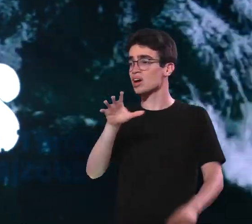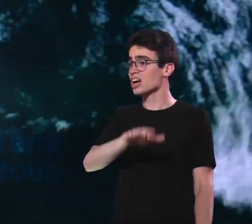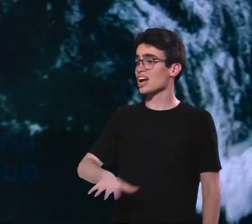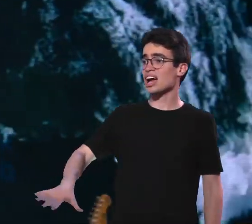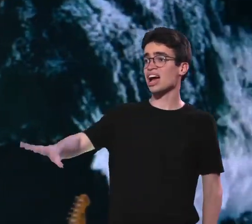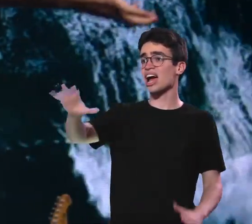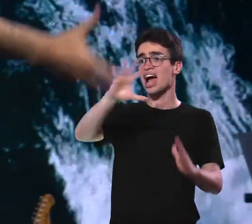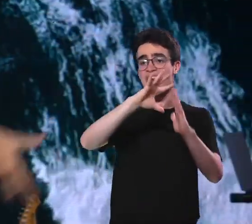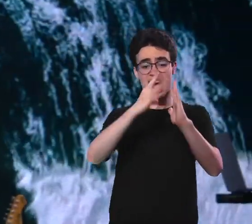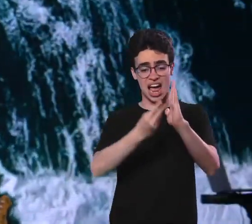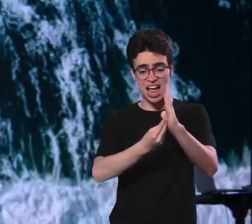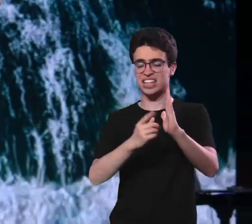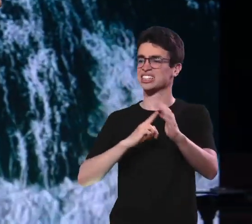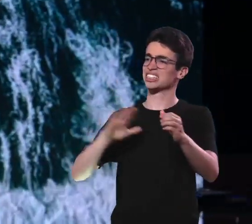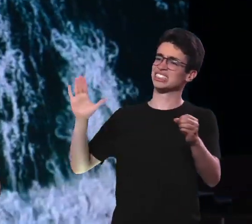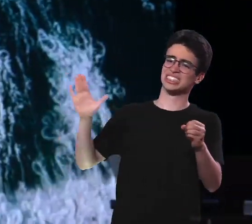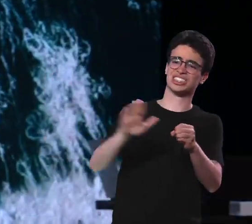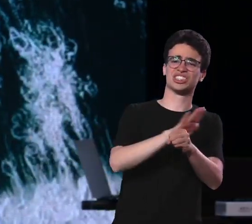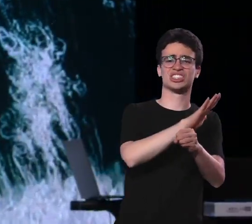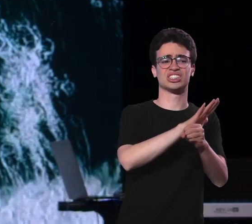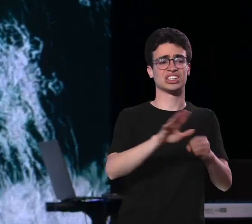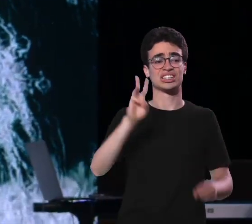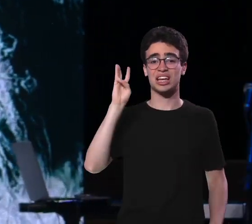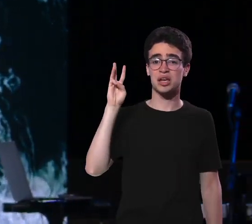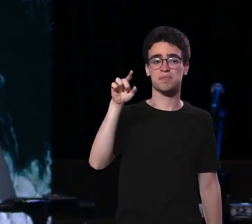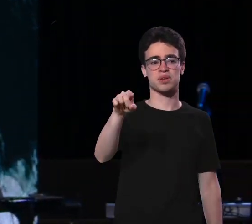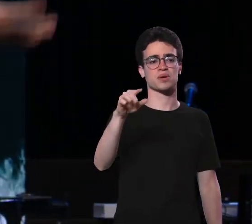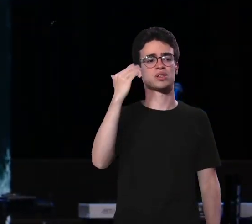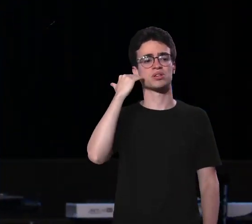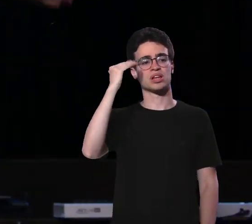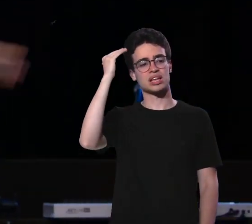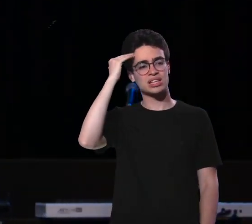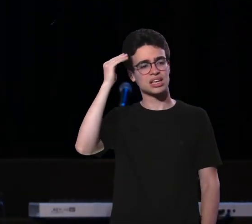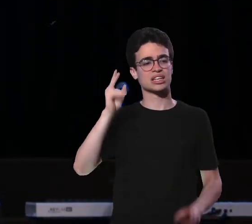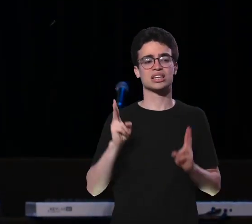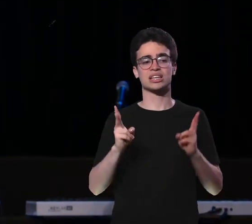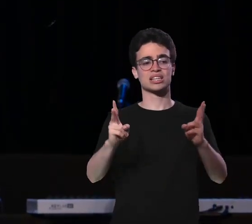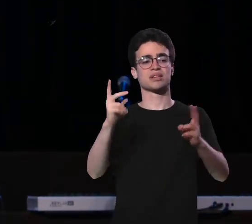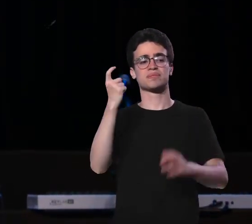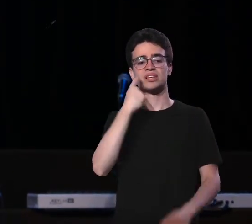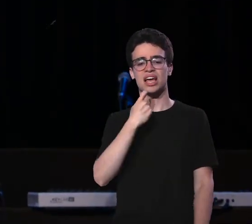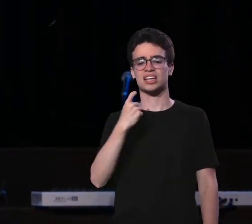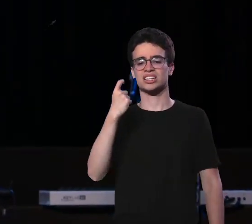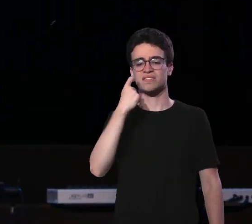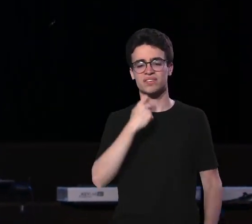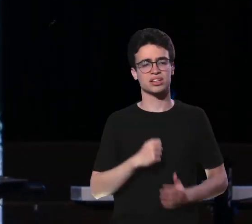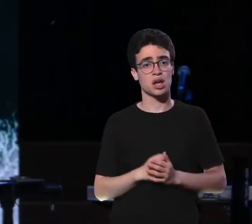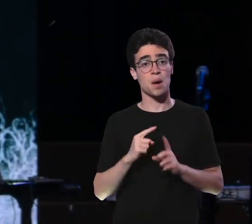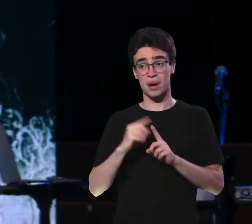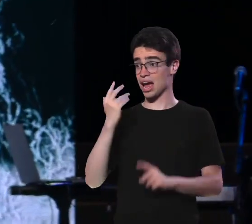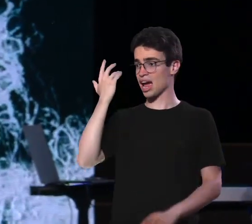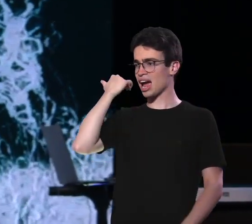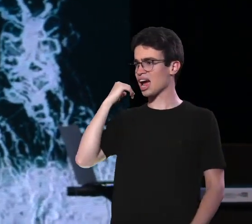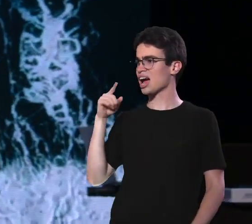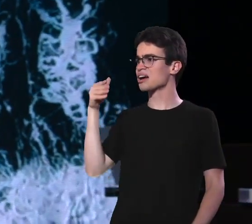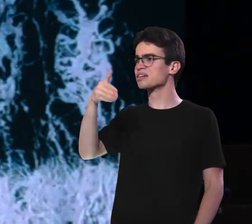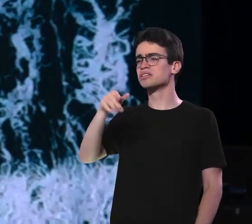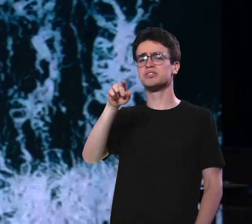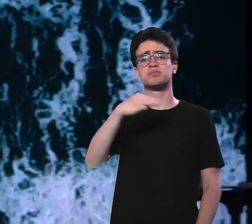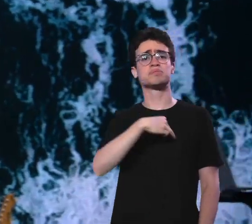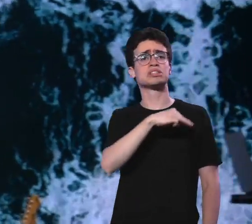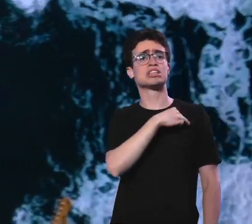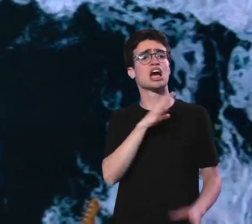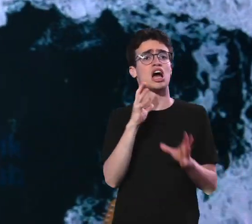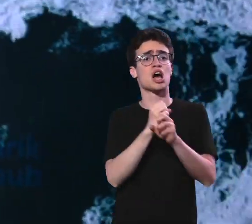de 3.000 adolescentes toda sexta-feira. Só que quando eu recebi essa palavra, o Ministério de Adolescentes tinha